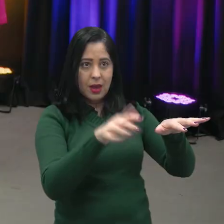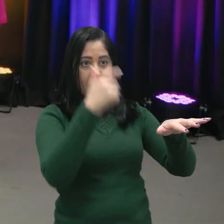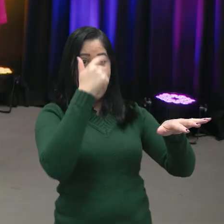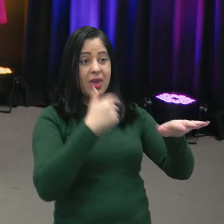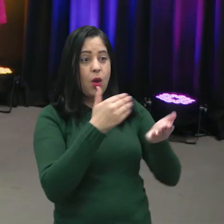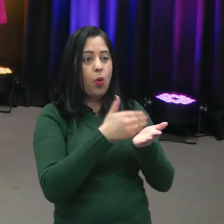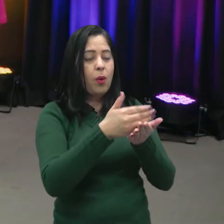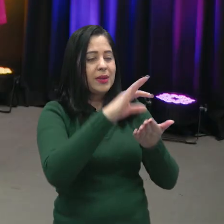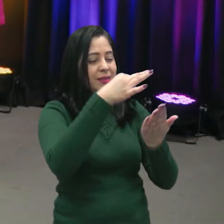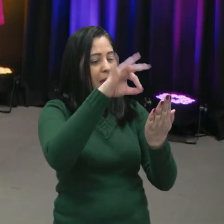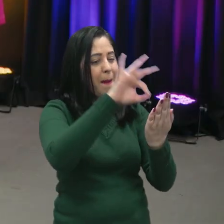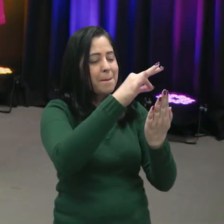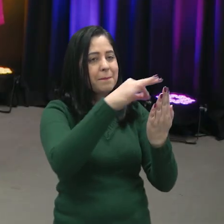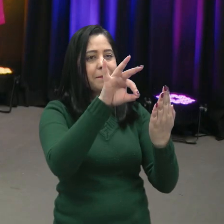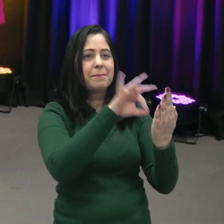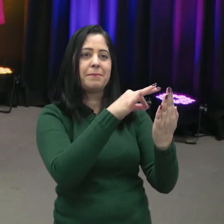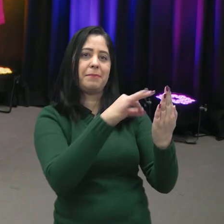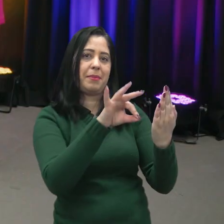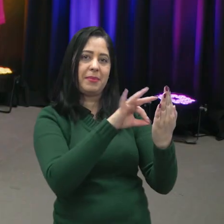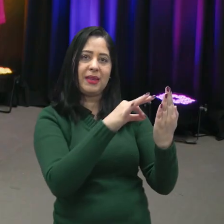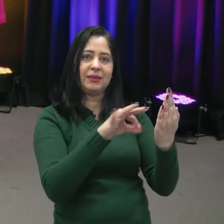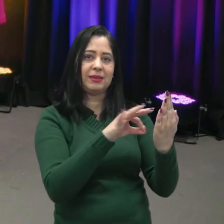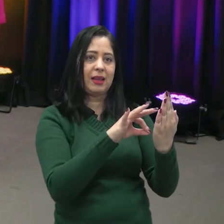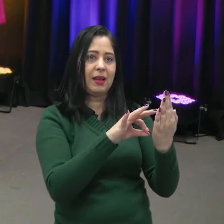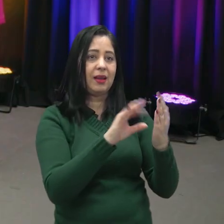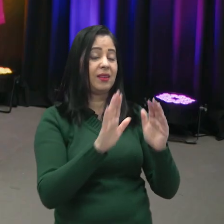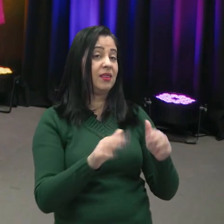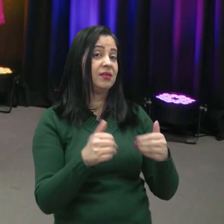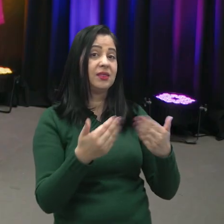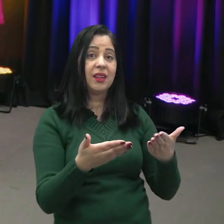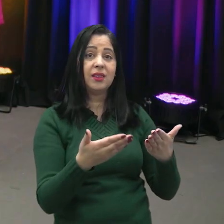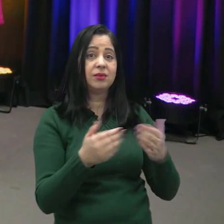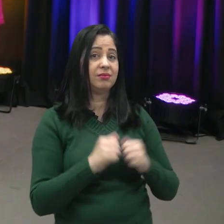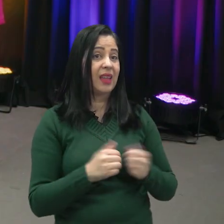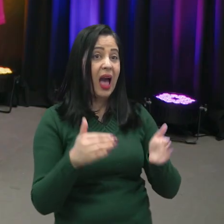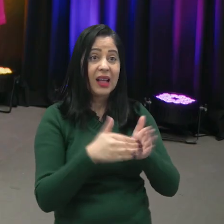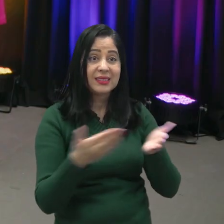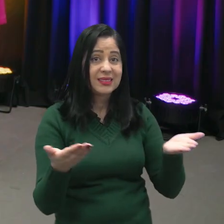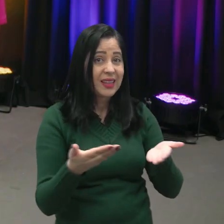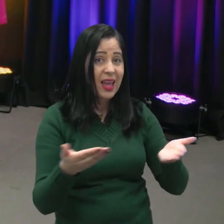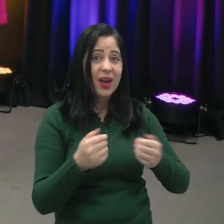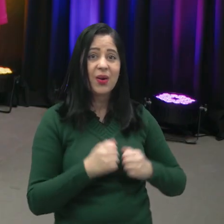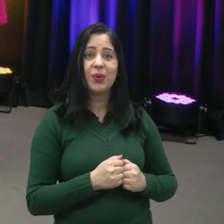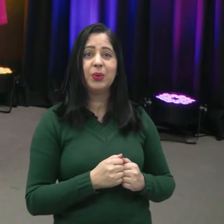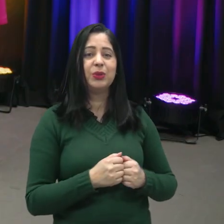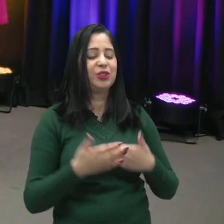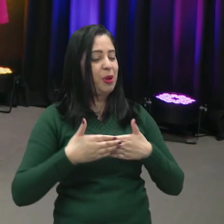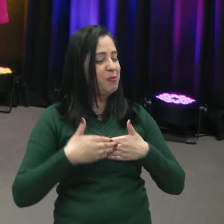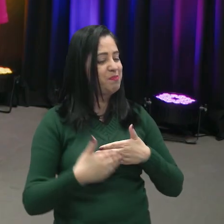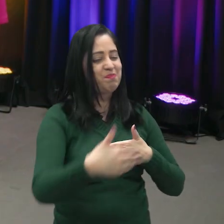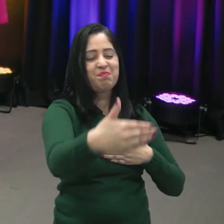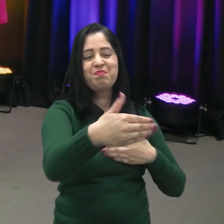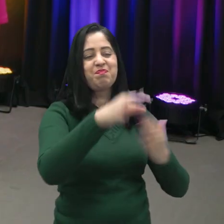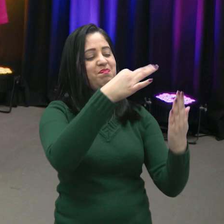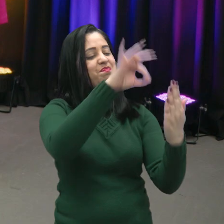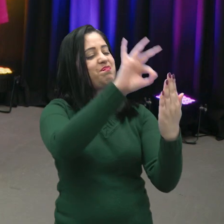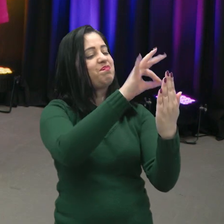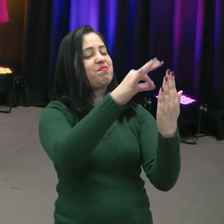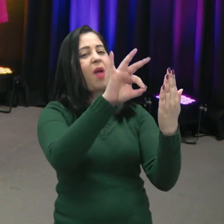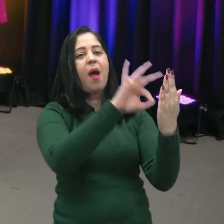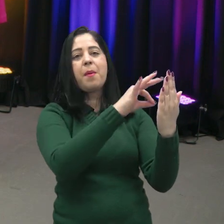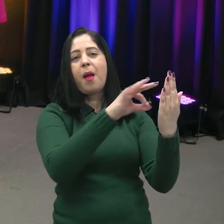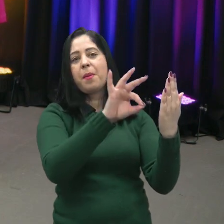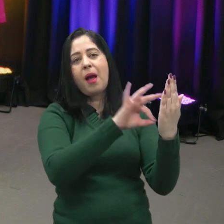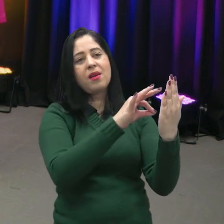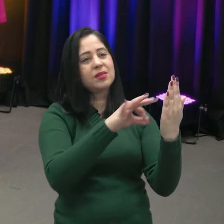o que me fortaleceu, né? Então, e dali em diante, eu só dei continuidade a